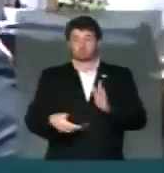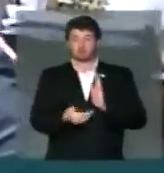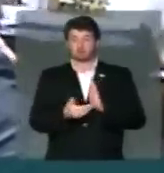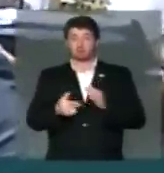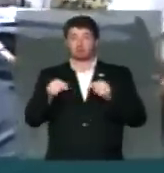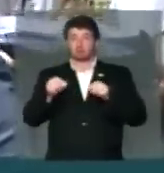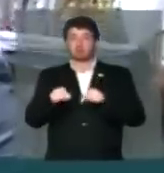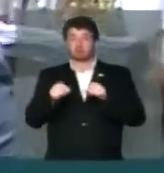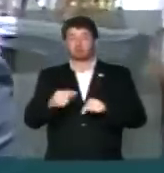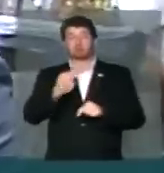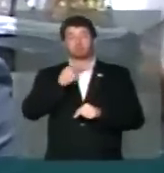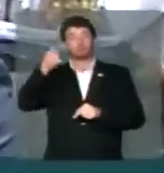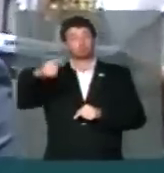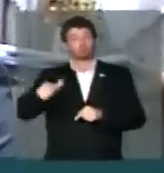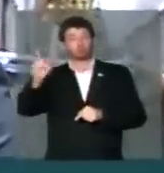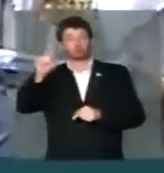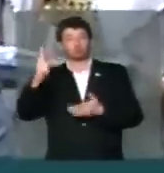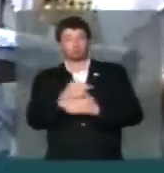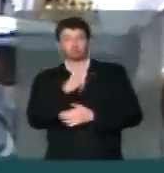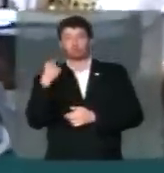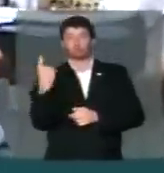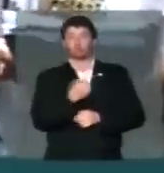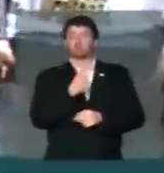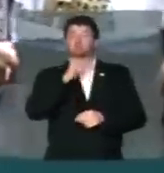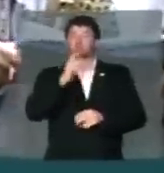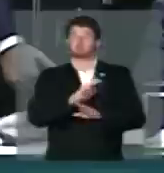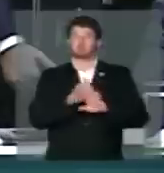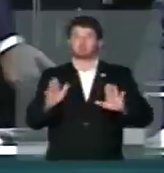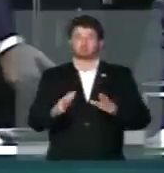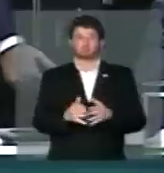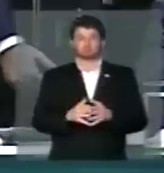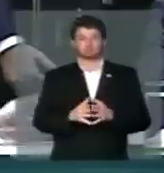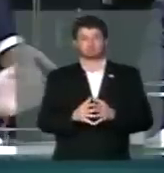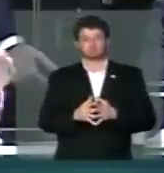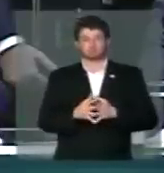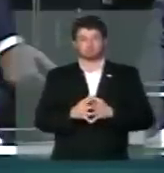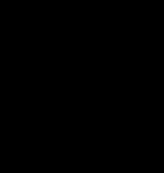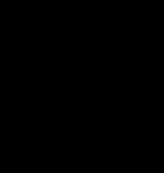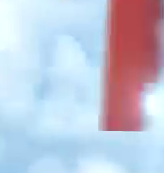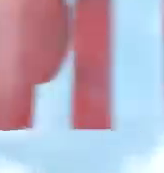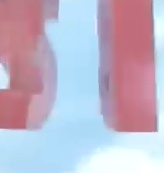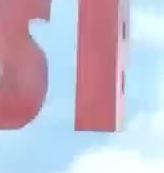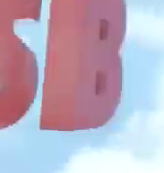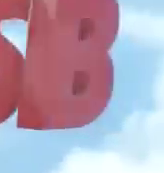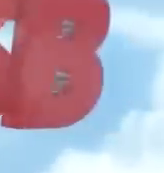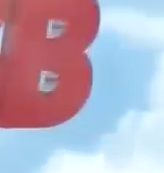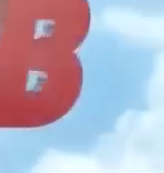isso não se repita com nenhum de nós. Senhor presidente, lembrando que